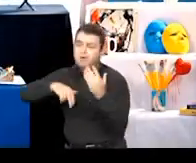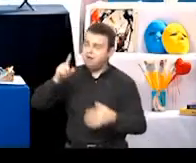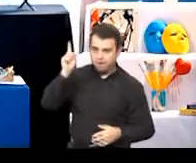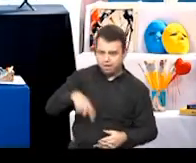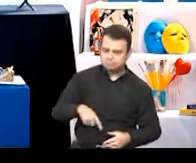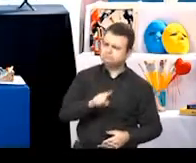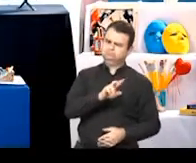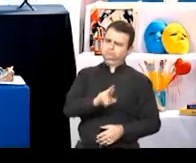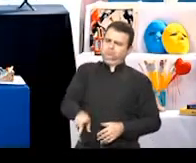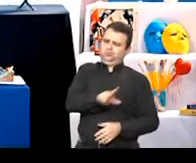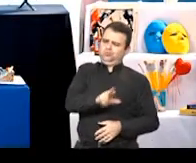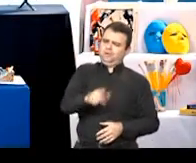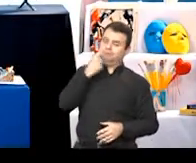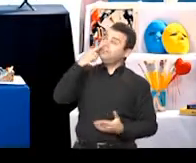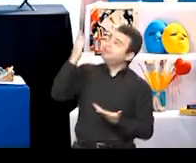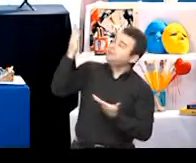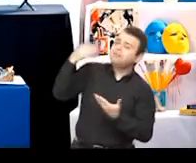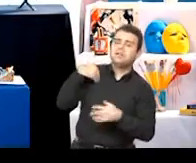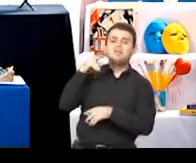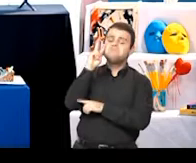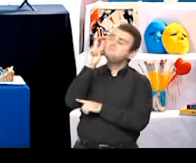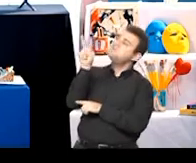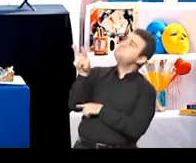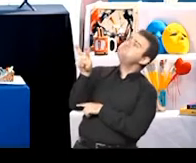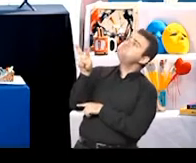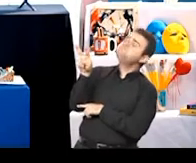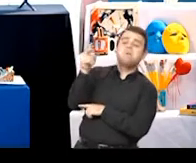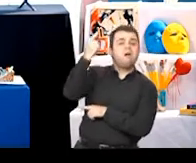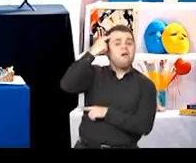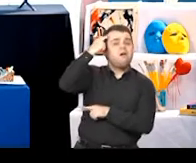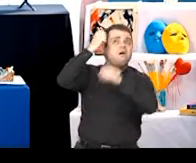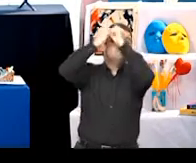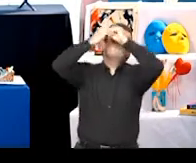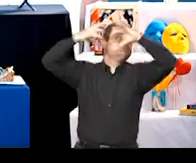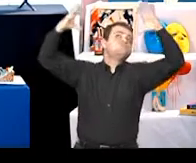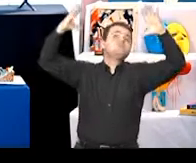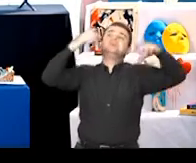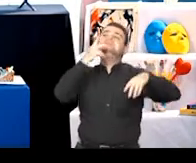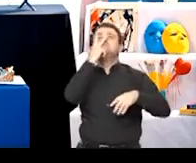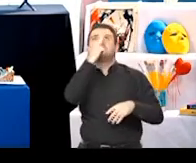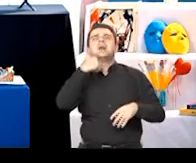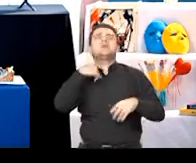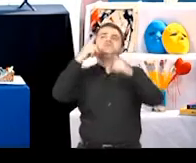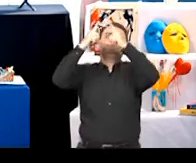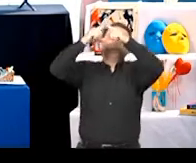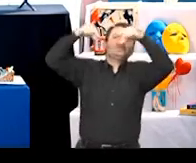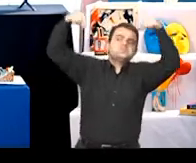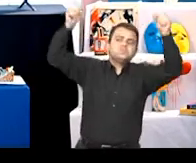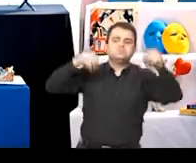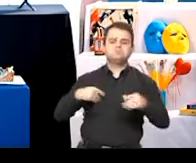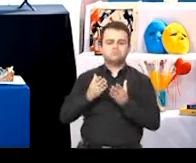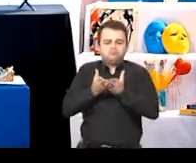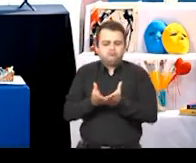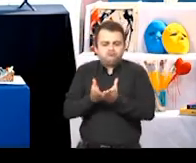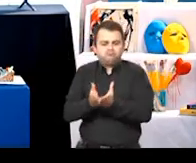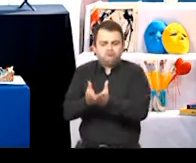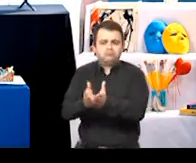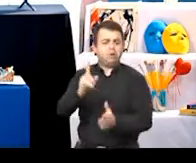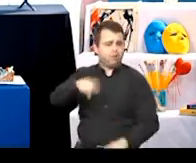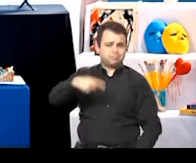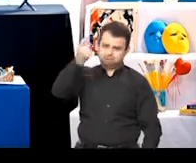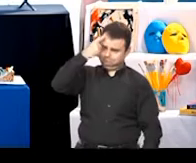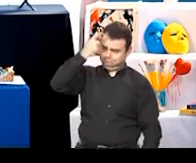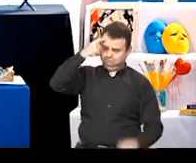para a imagem e começar a imaginar. Olha, parece uma lua, parece um barquinho navegando, mas isso já é o